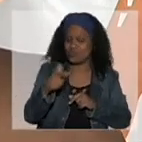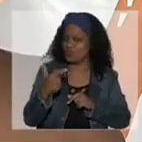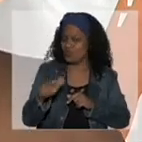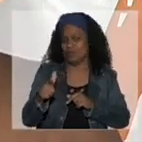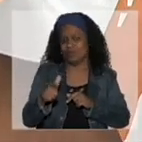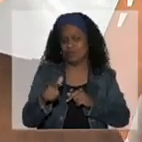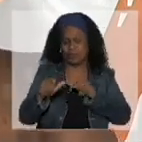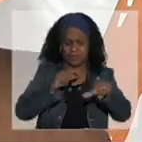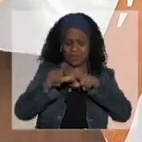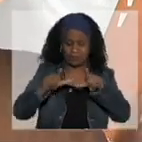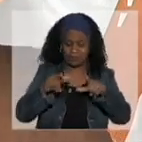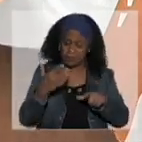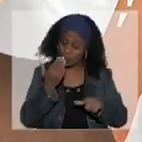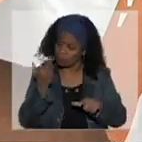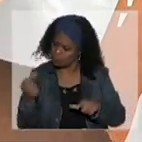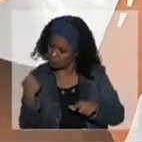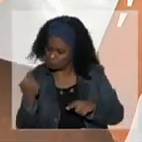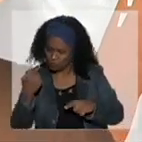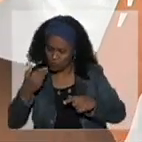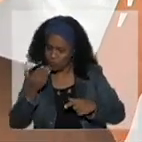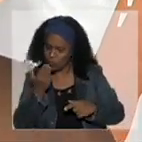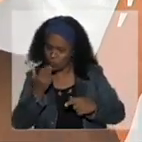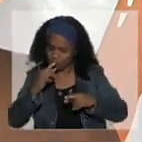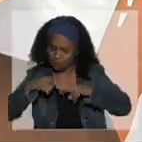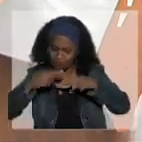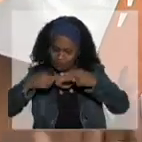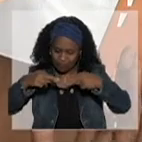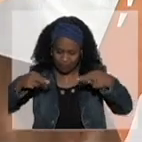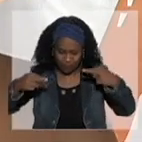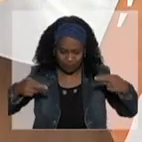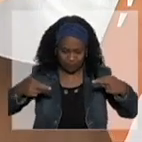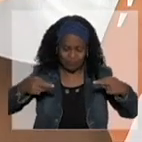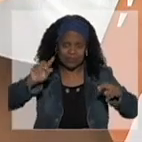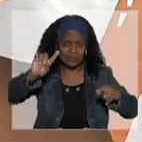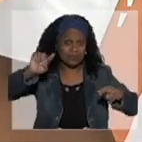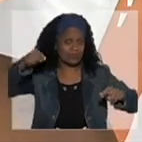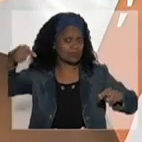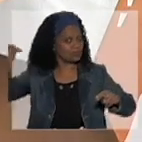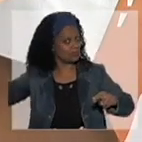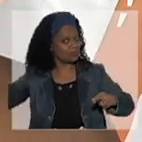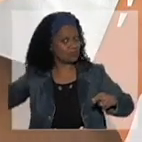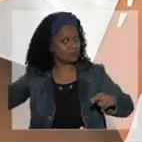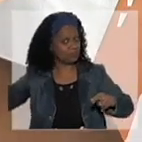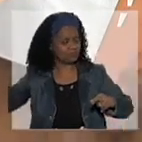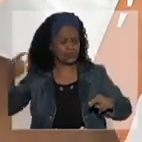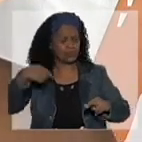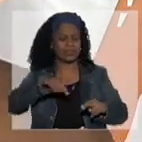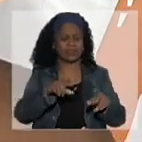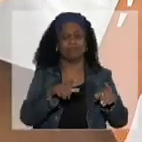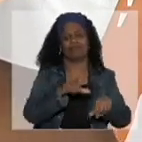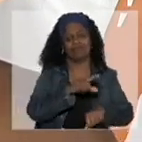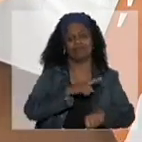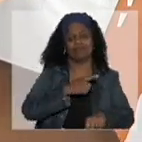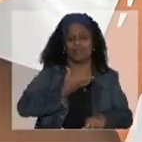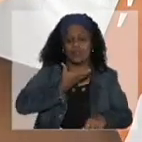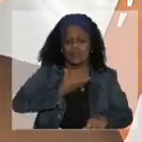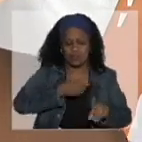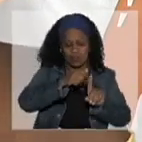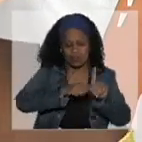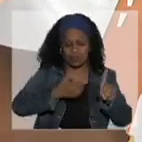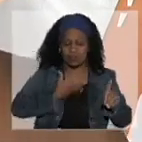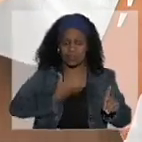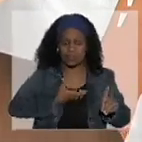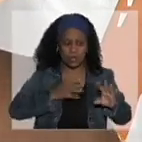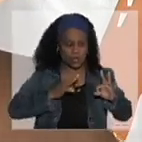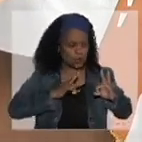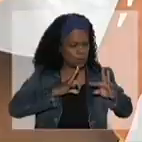e gente como aquele macarrão e deplorou após a gente chegou natal no novo